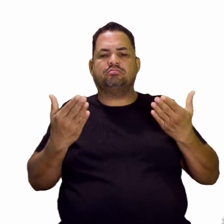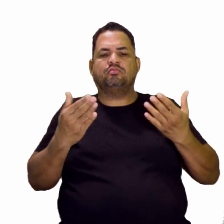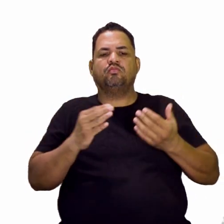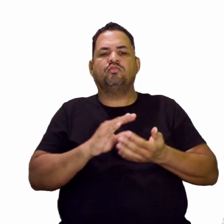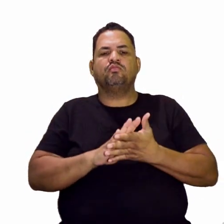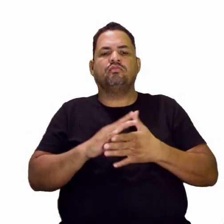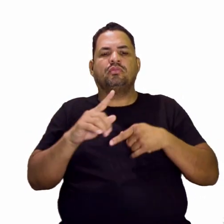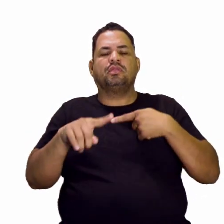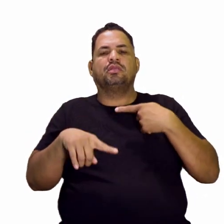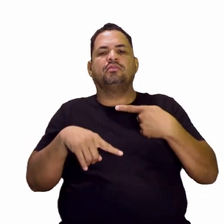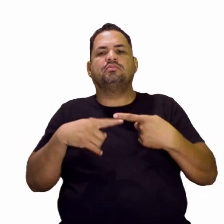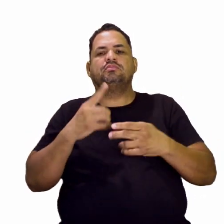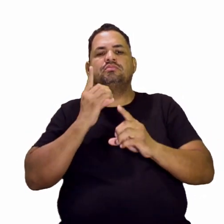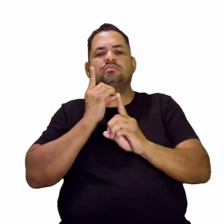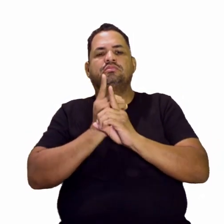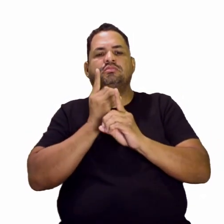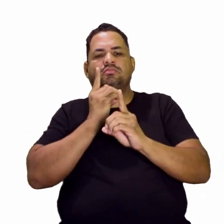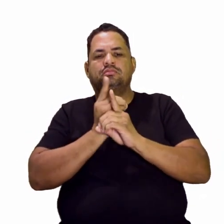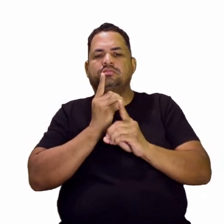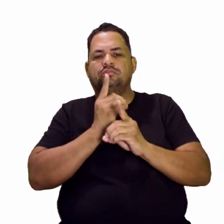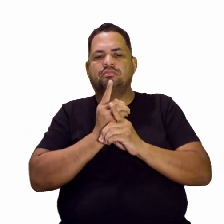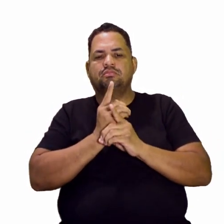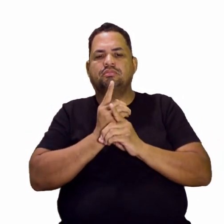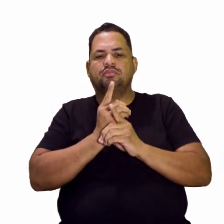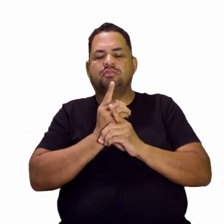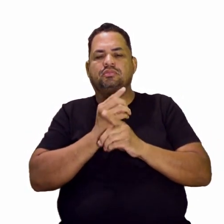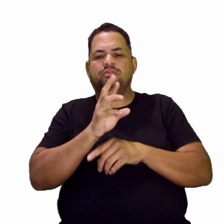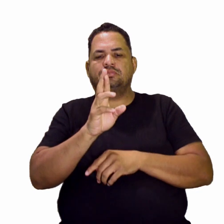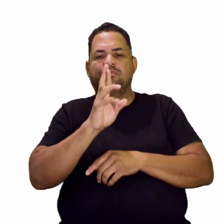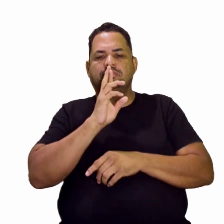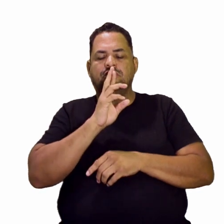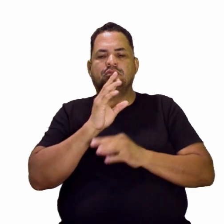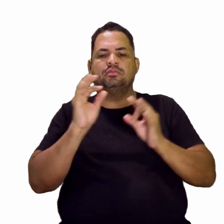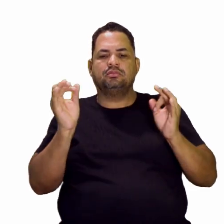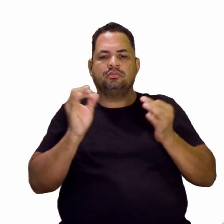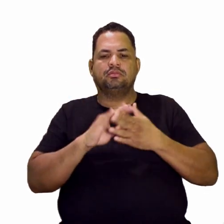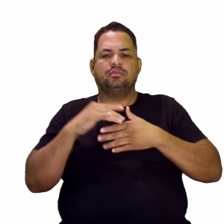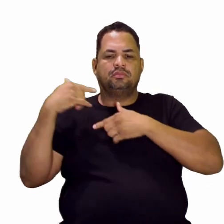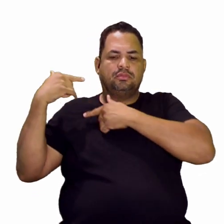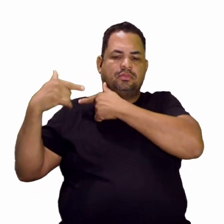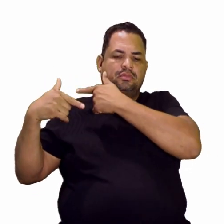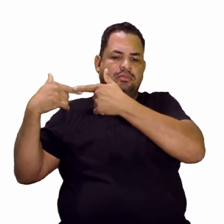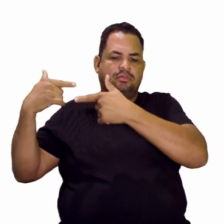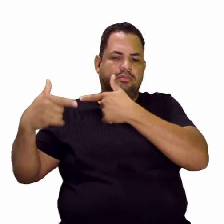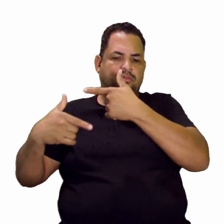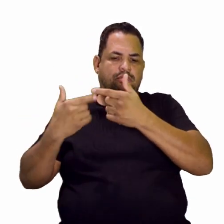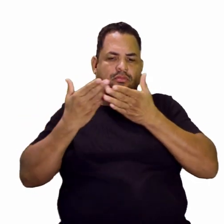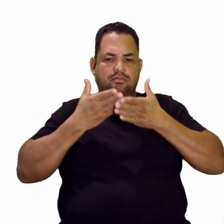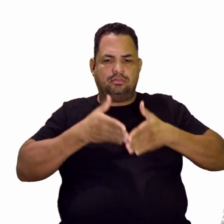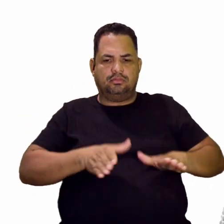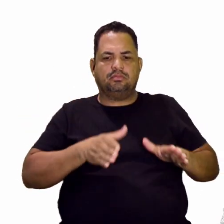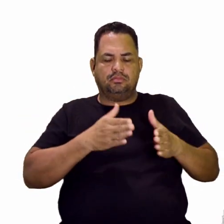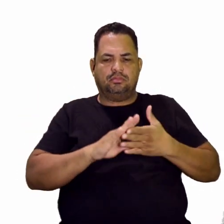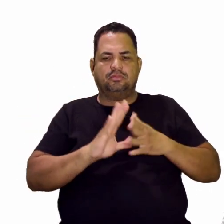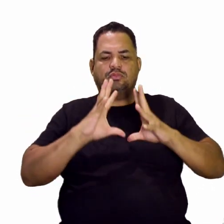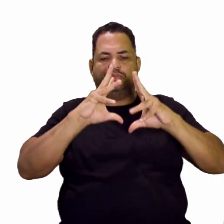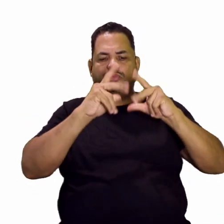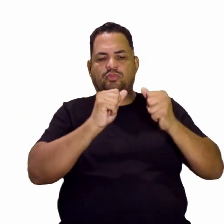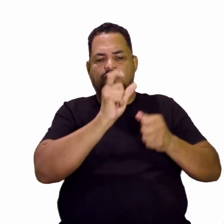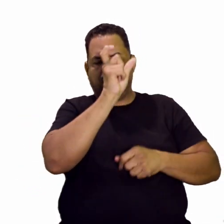né? E chegou ao resultado da questão da hereditariedade, de que todo